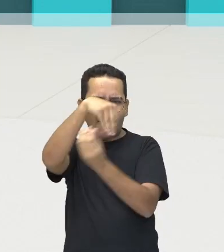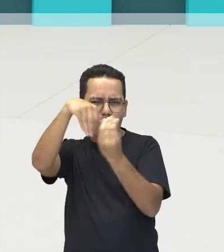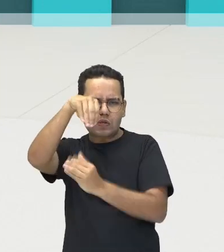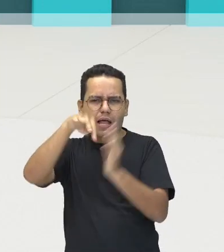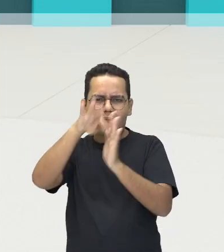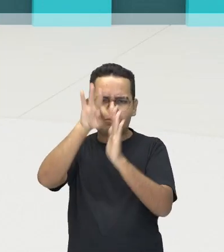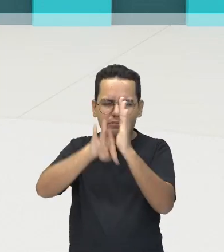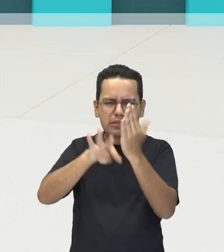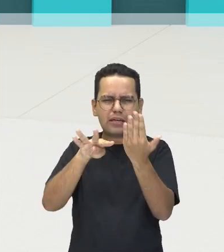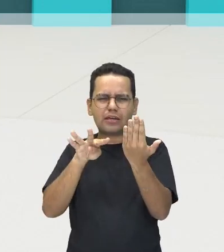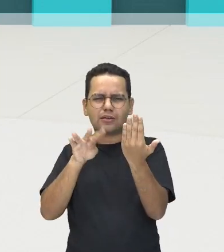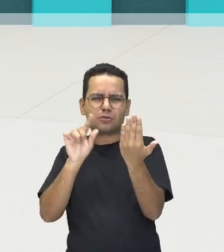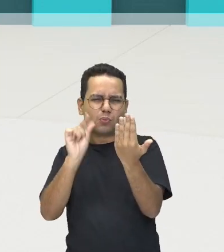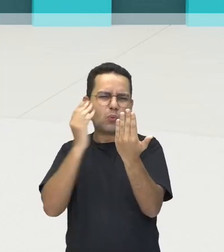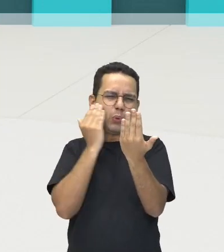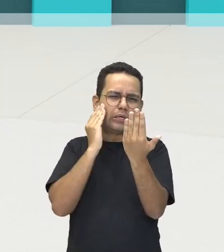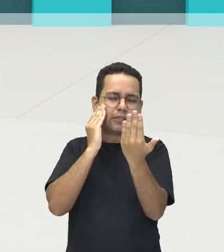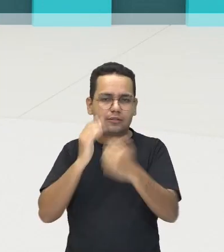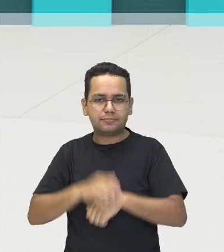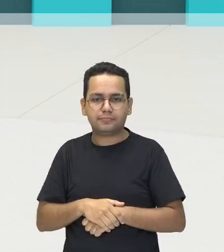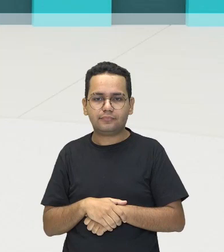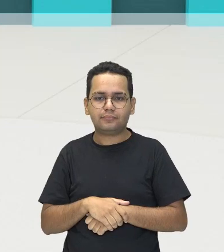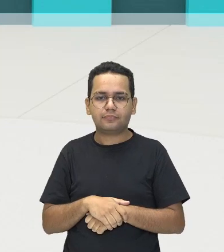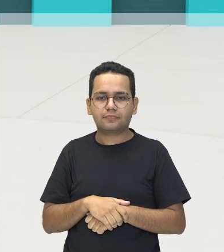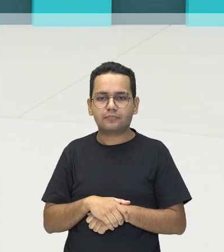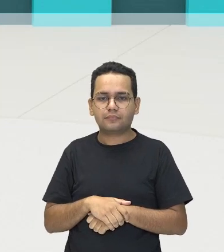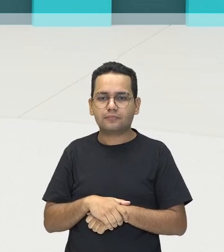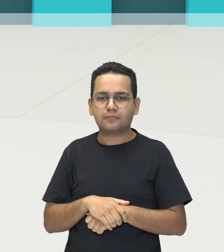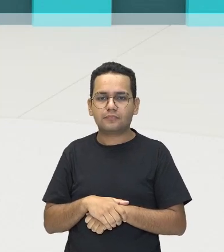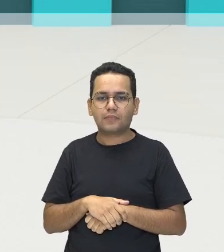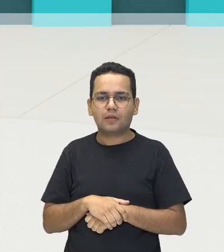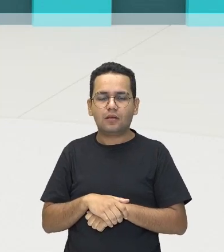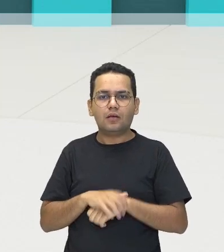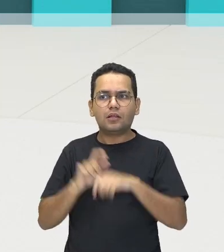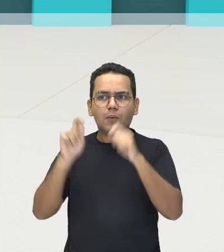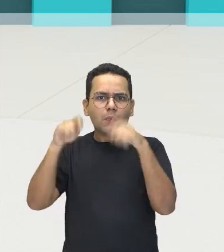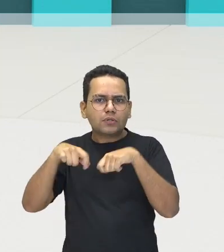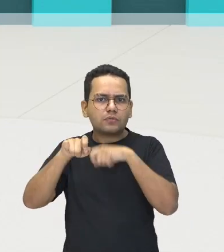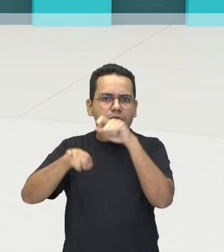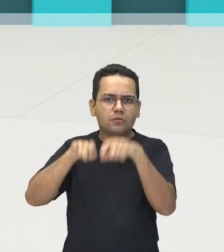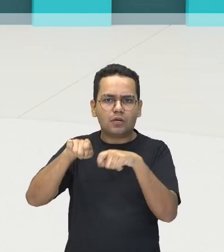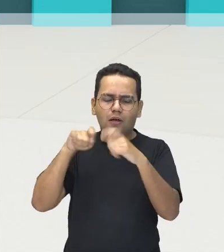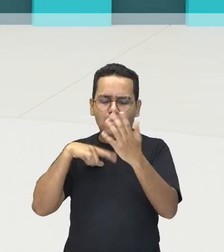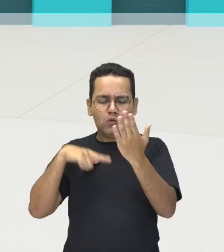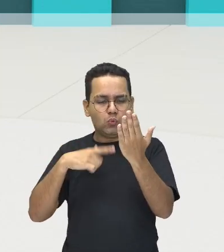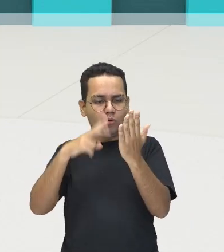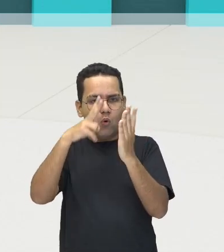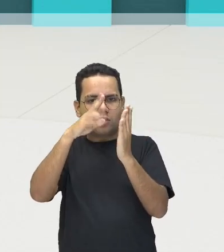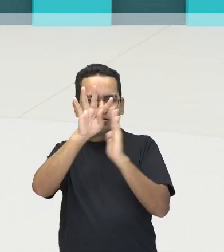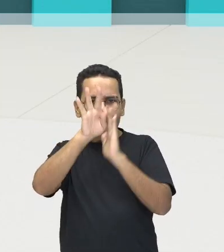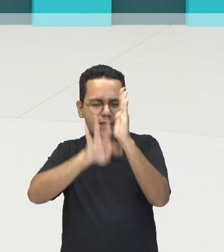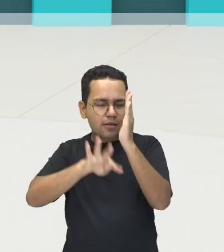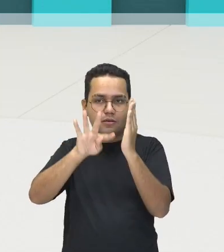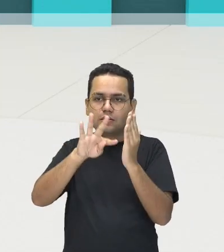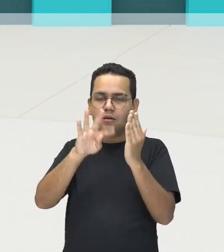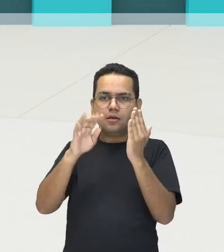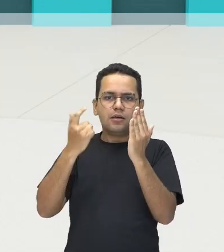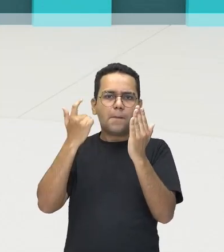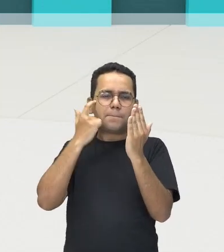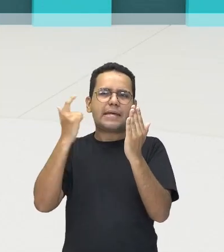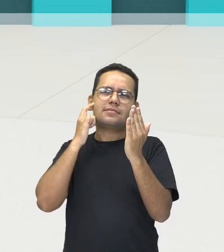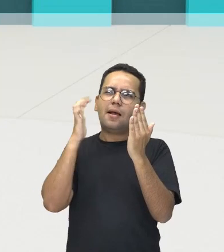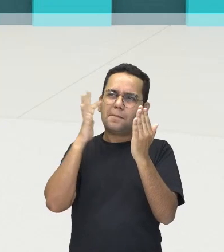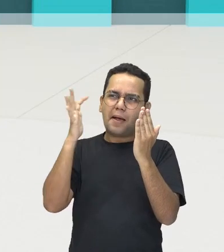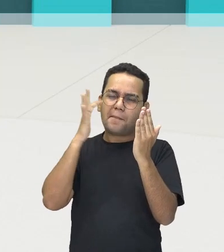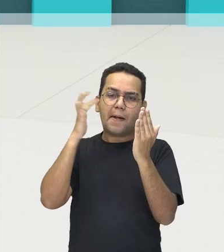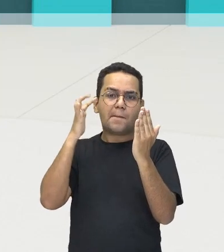é justamente para que você consiga ir mais além, tenha essa mentalidade mais apurada para entender o que o